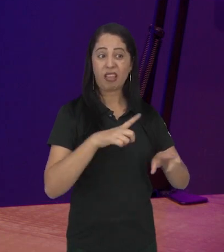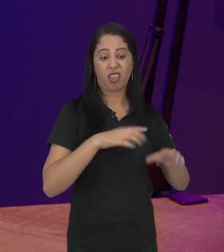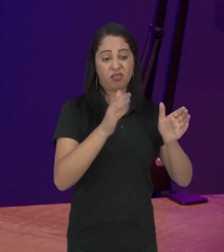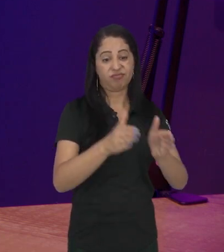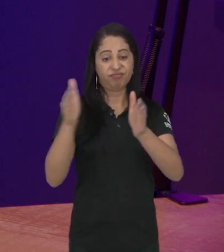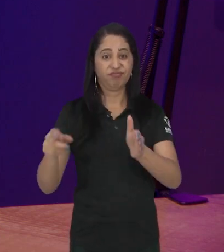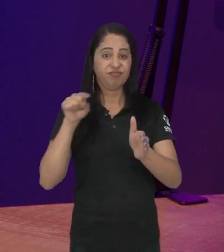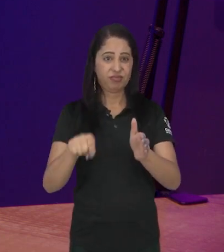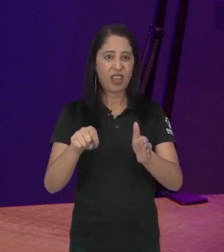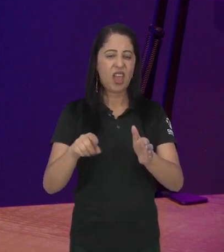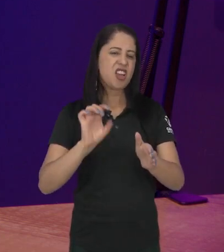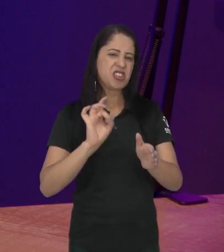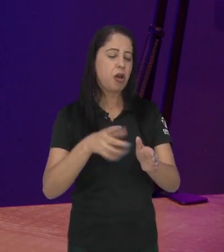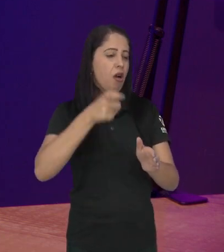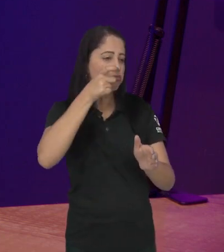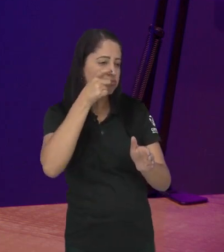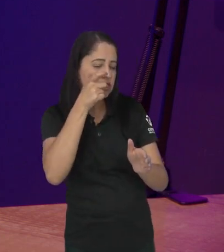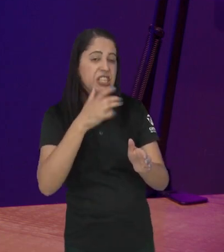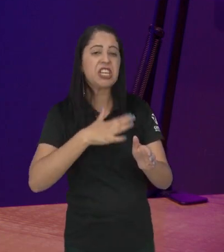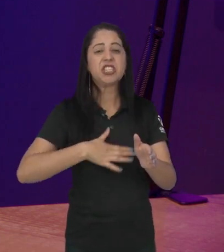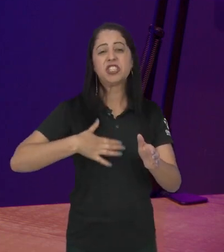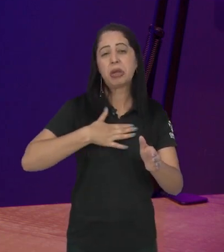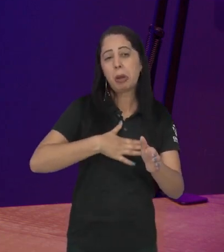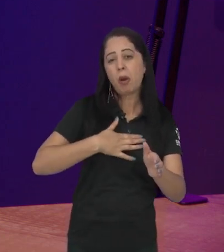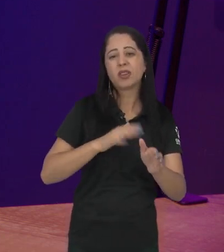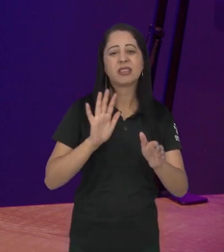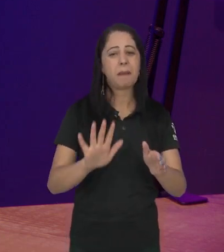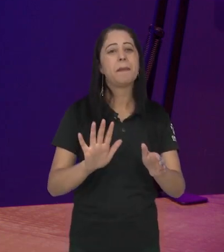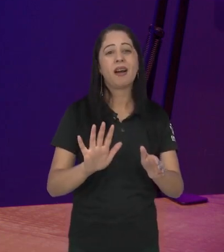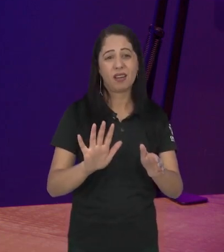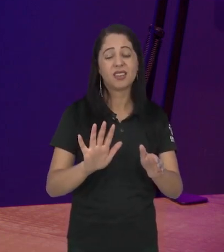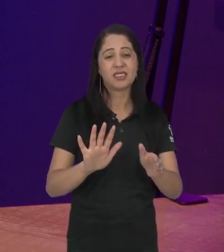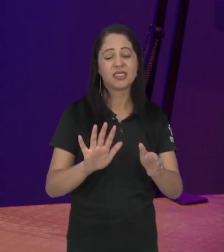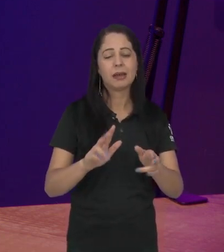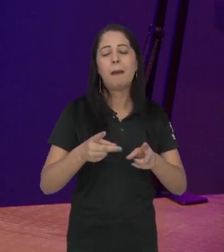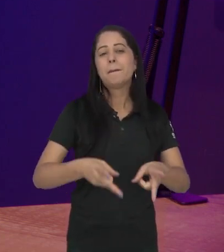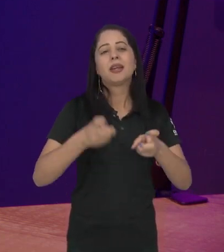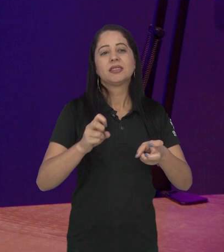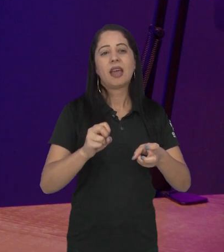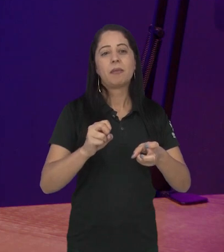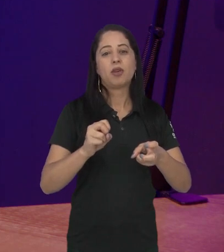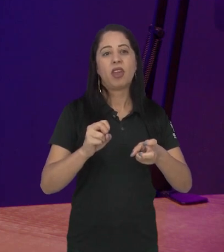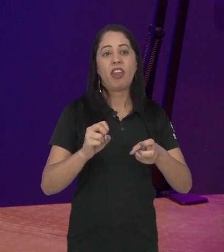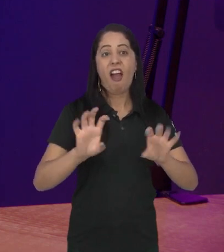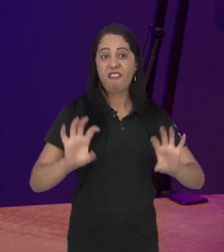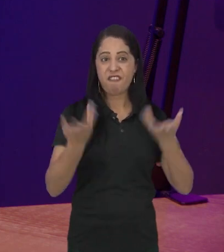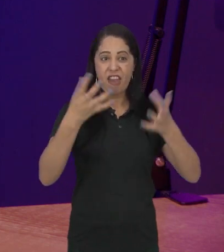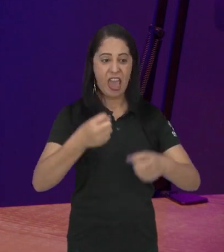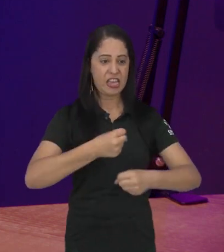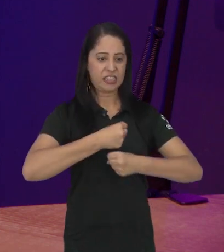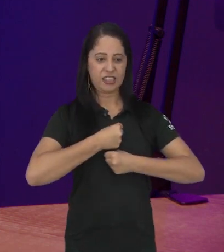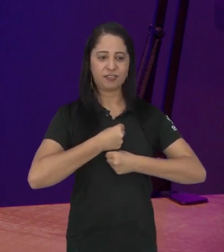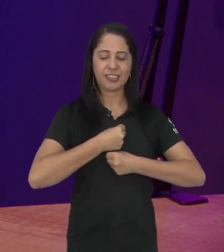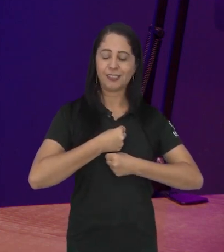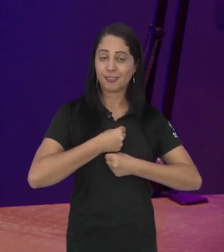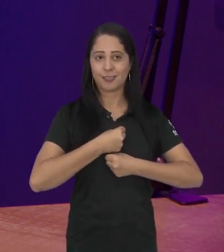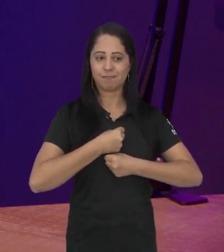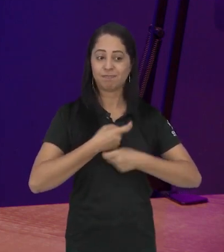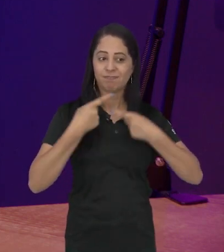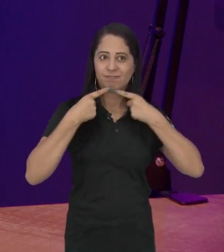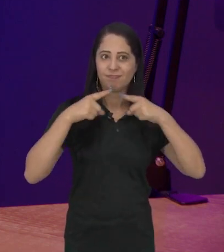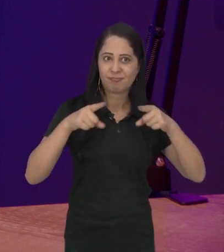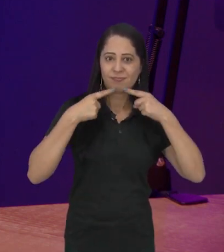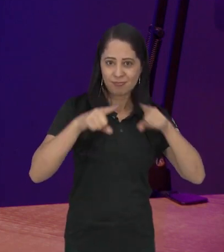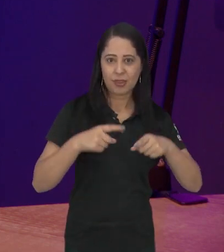do Oscar. E também tem uma galera que assiste, que acompanha, que gosta de cinema, mas também vê de uma forma crítica. Porque a